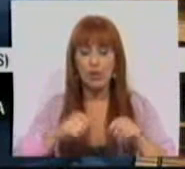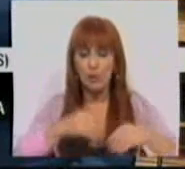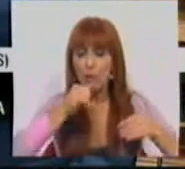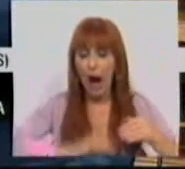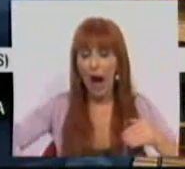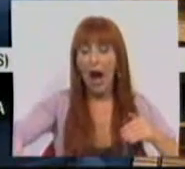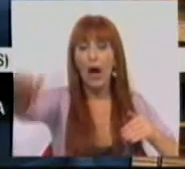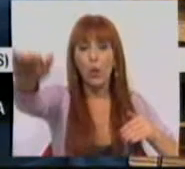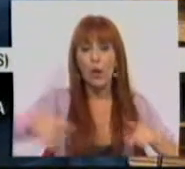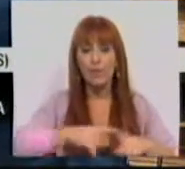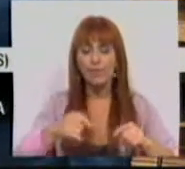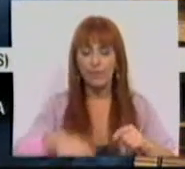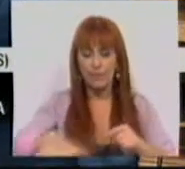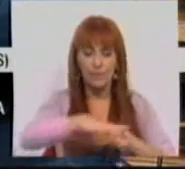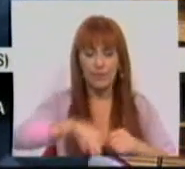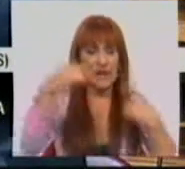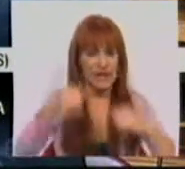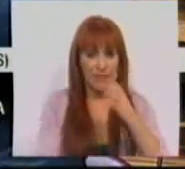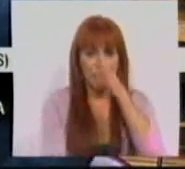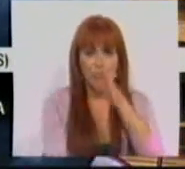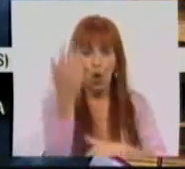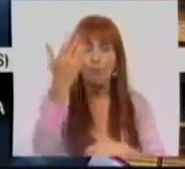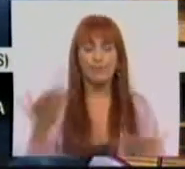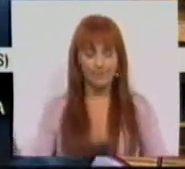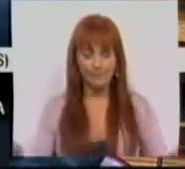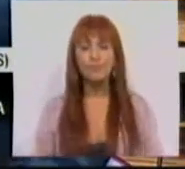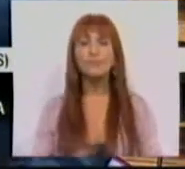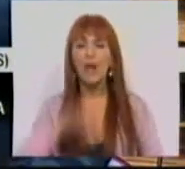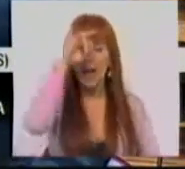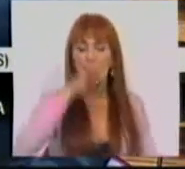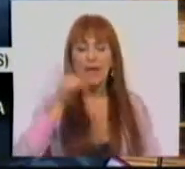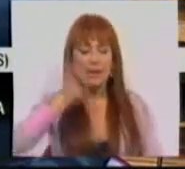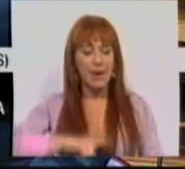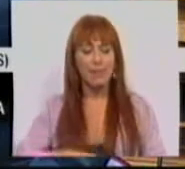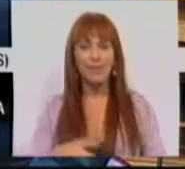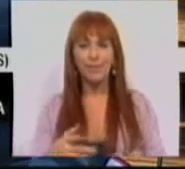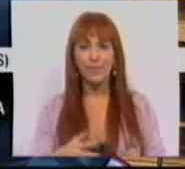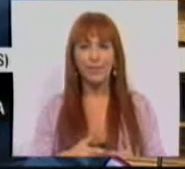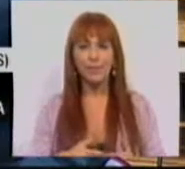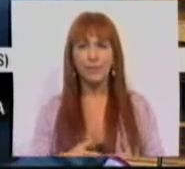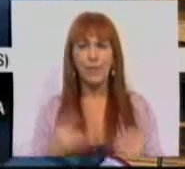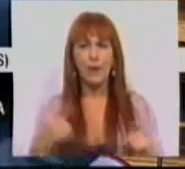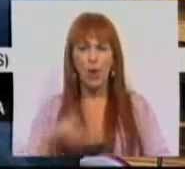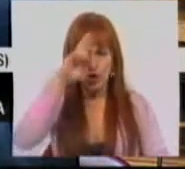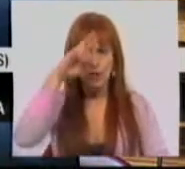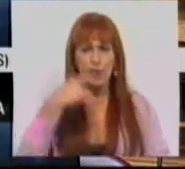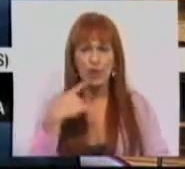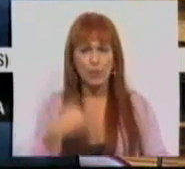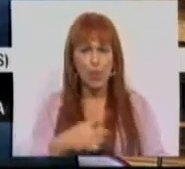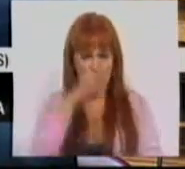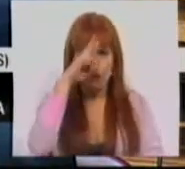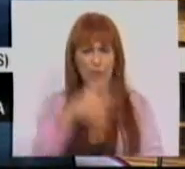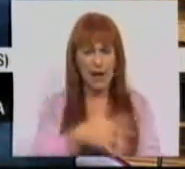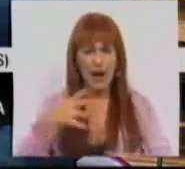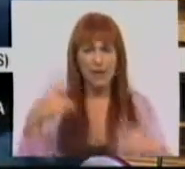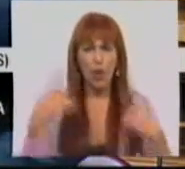de água que Albufeira irá criar. Lembrar ainda que houve um esforço, um grande